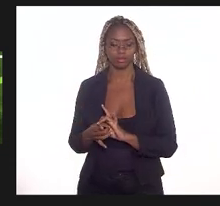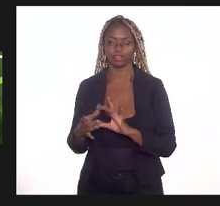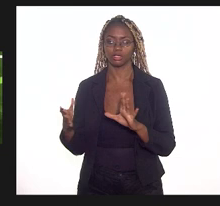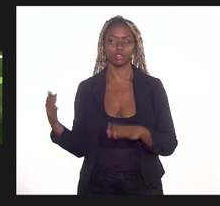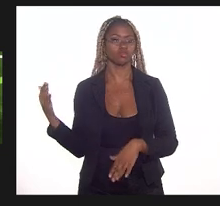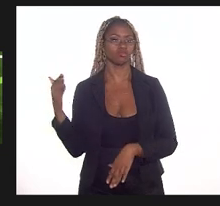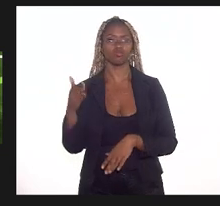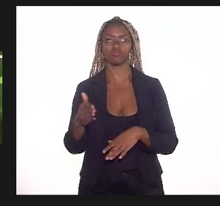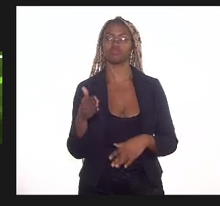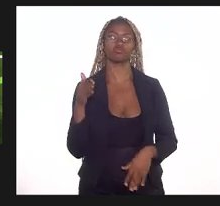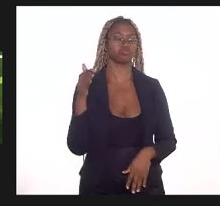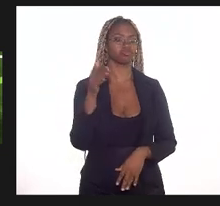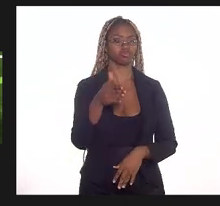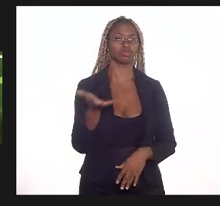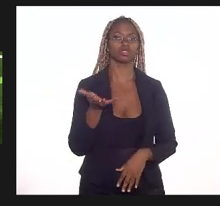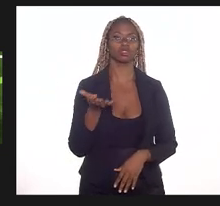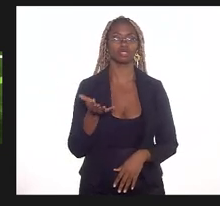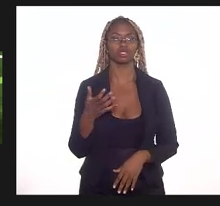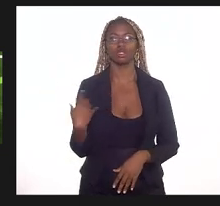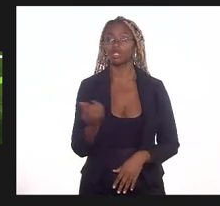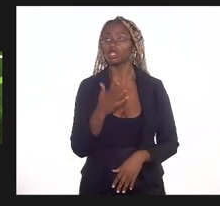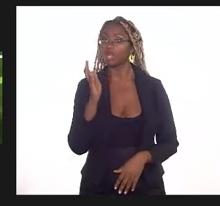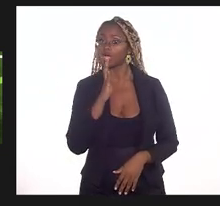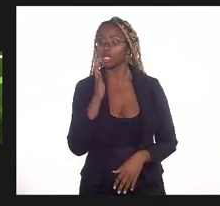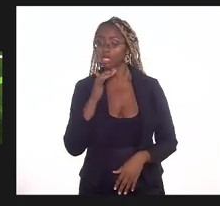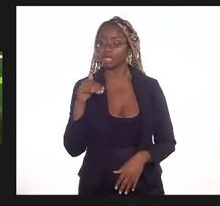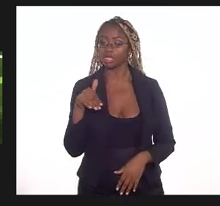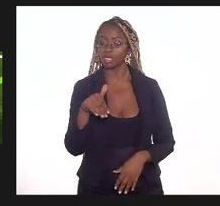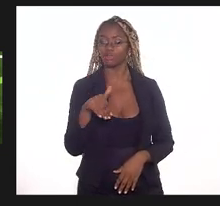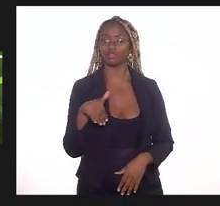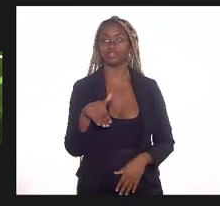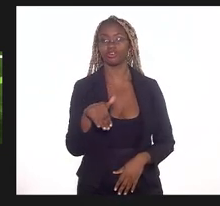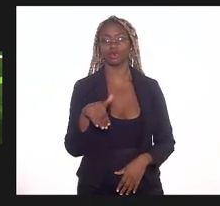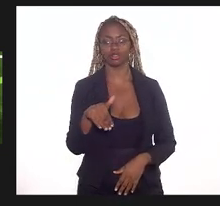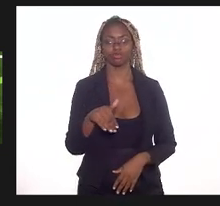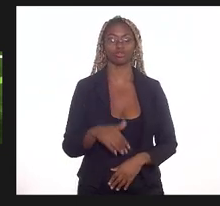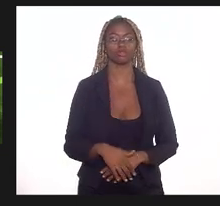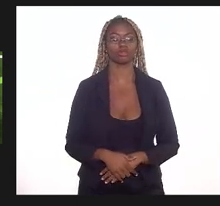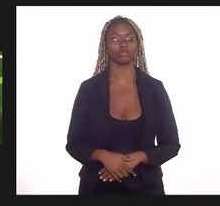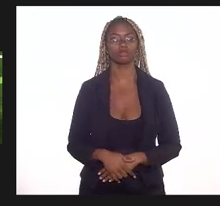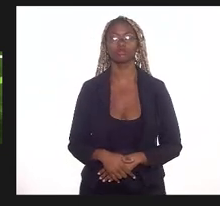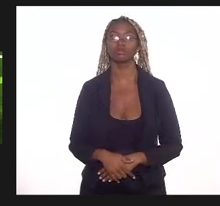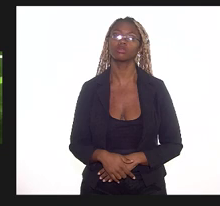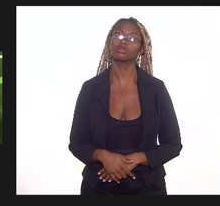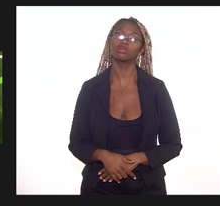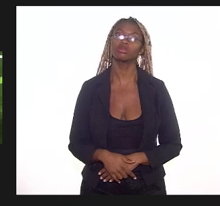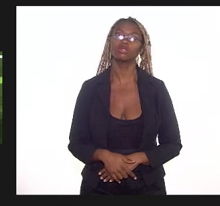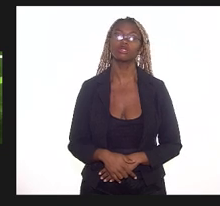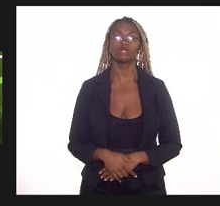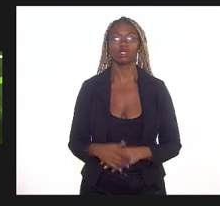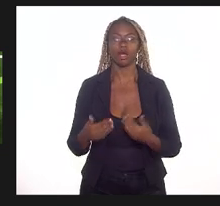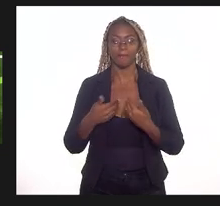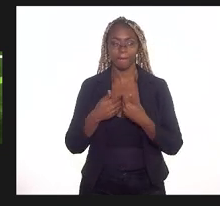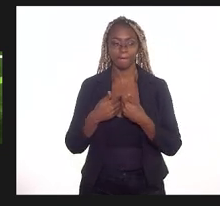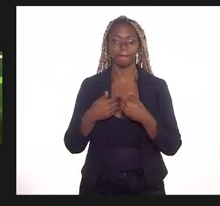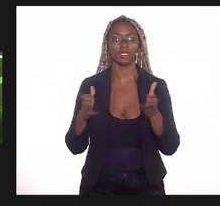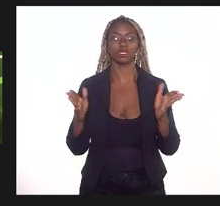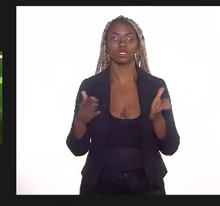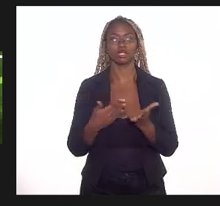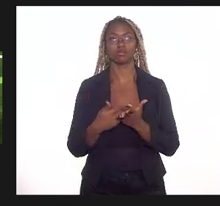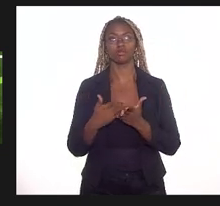gente, muito em breve, vai estar fazendo, né, a inauguração, né,